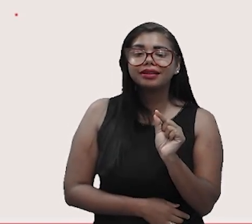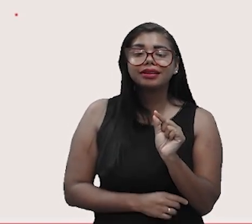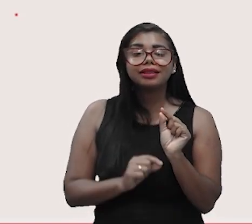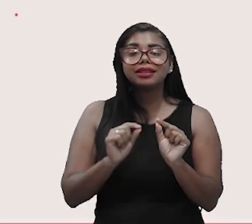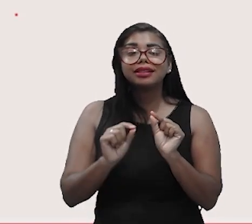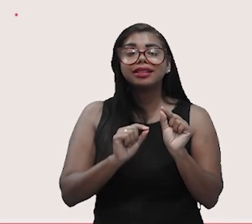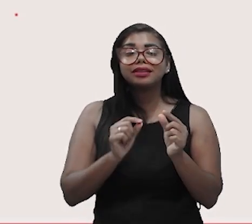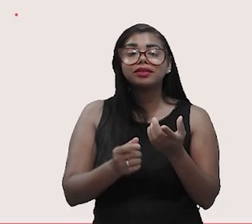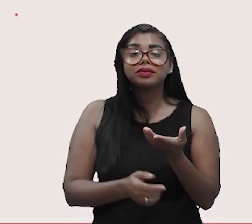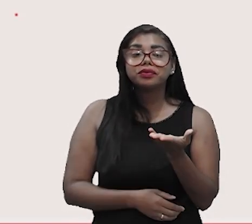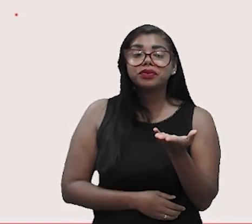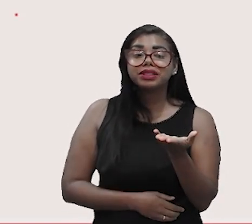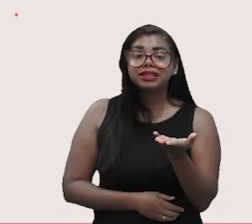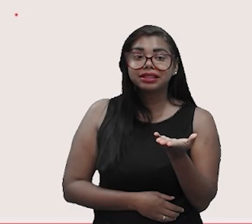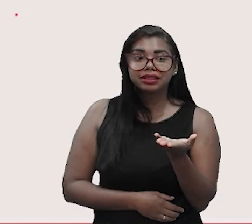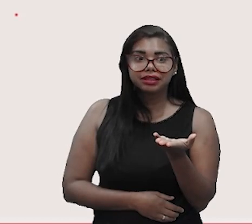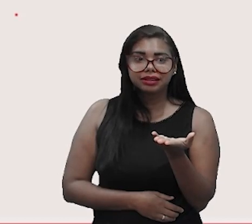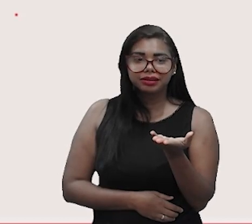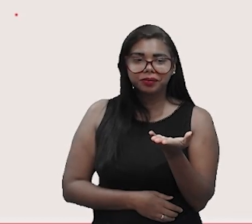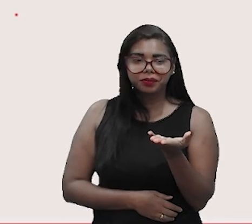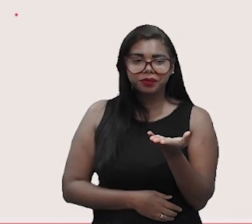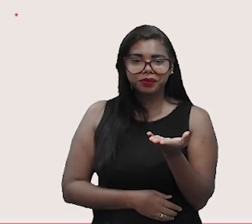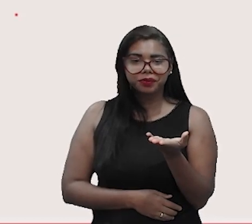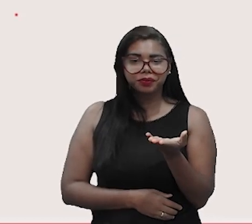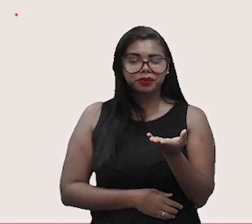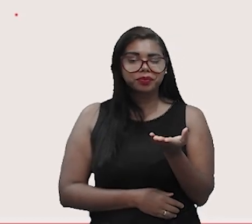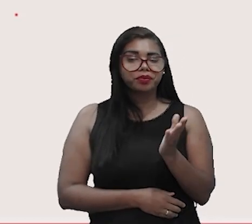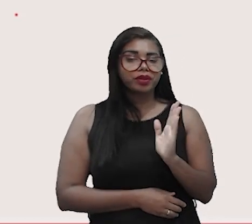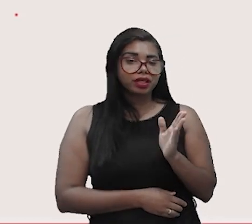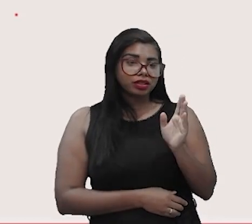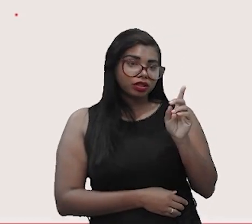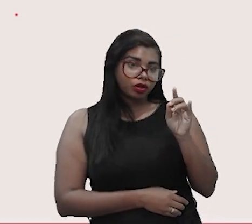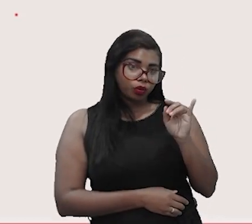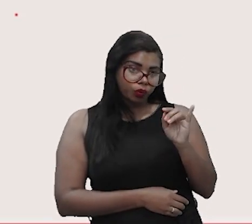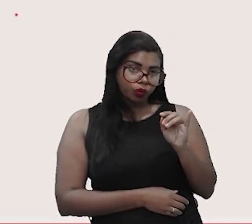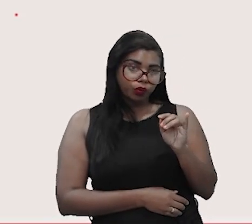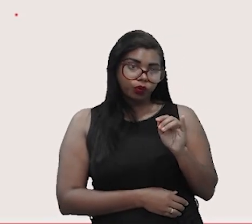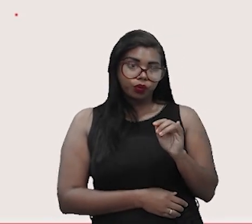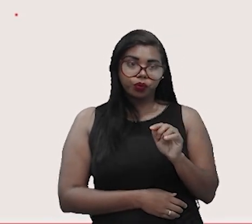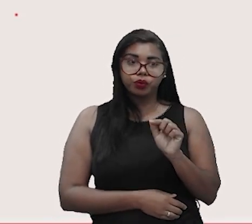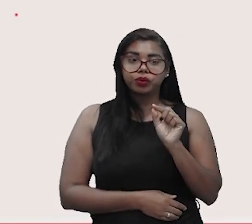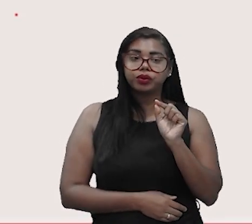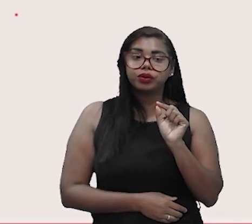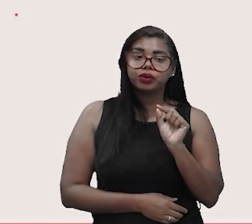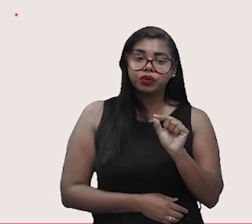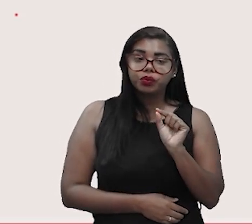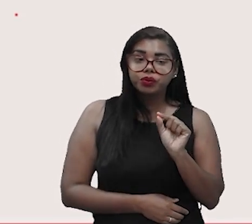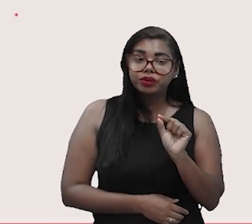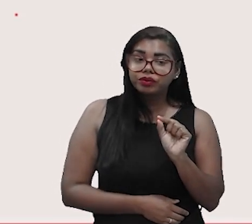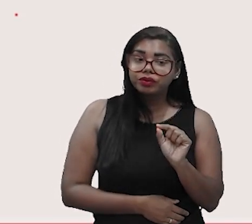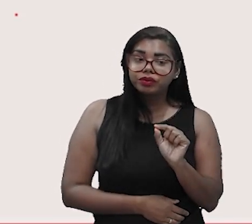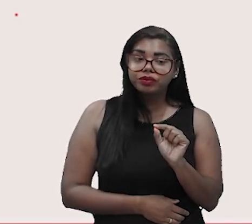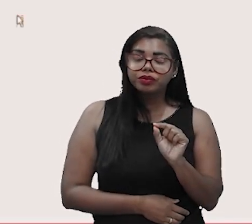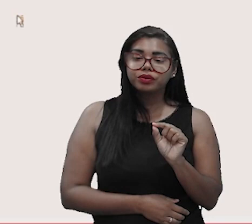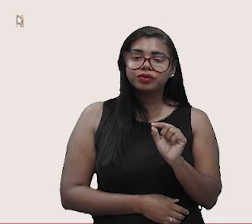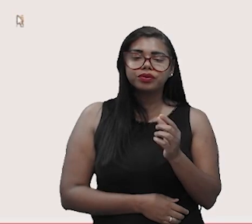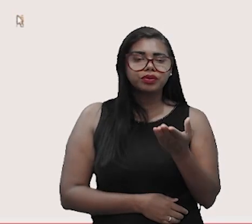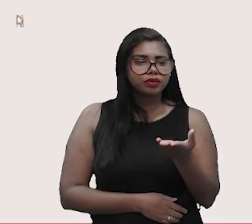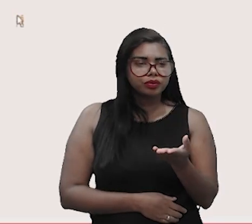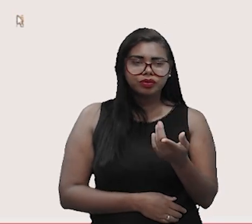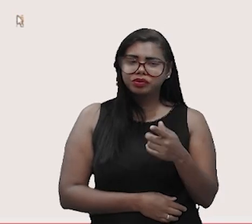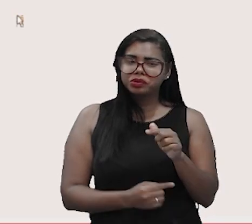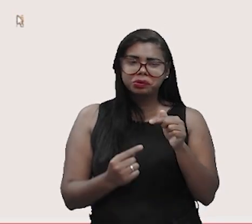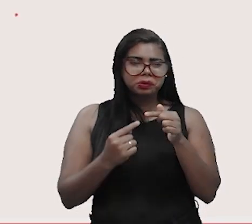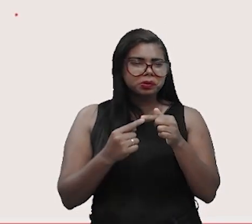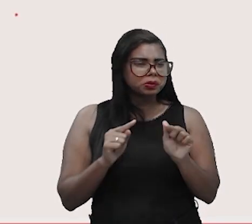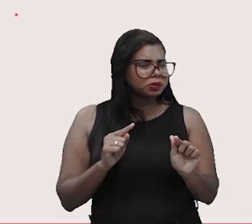você. O ti e o você não combinam. Lhe digo, ó, lhe